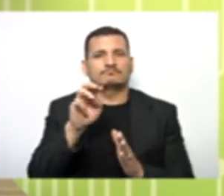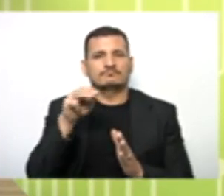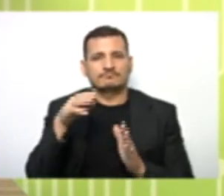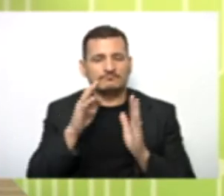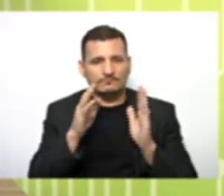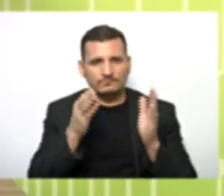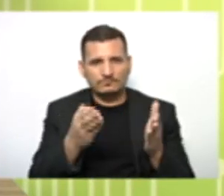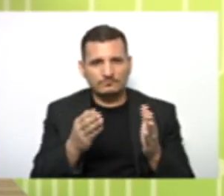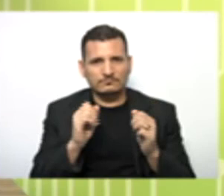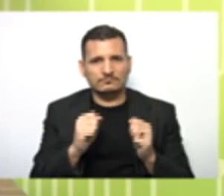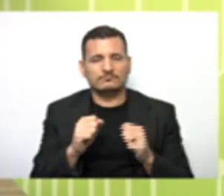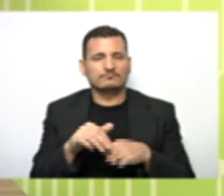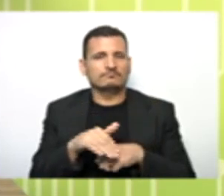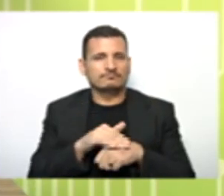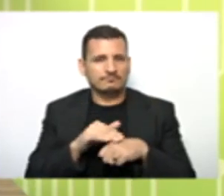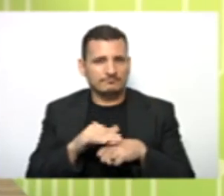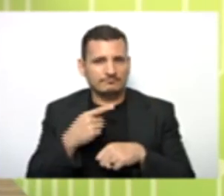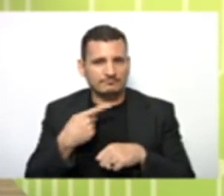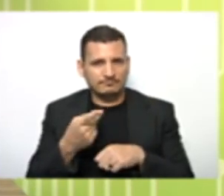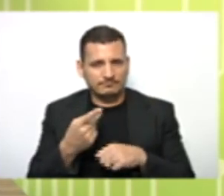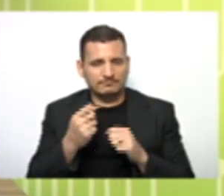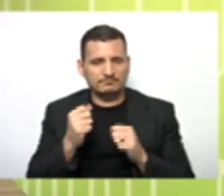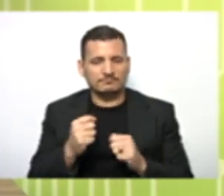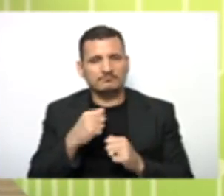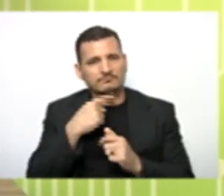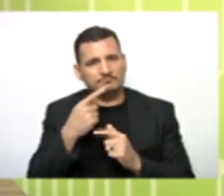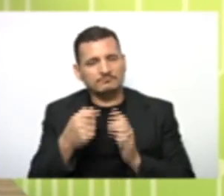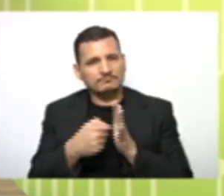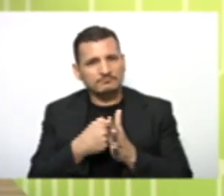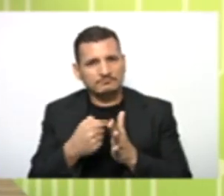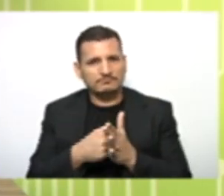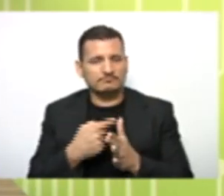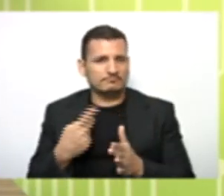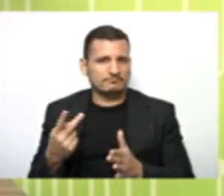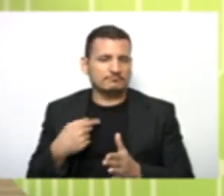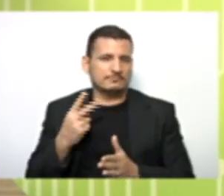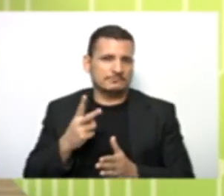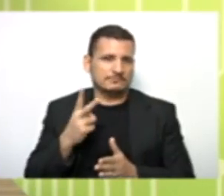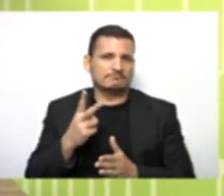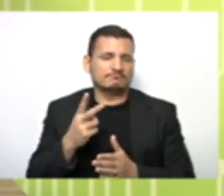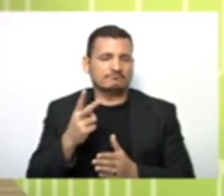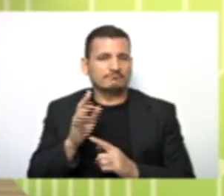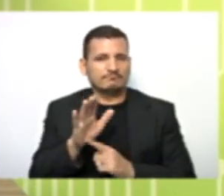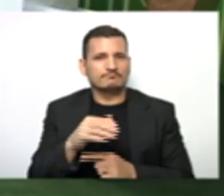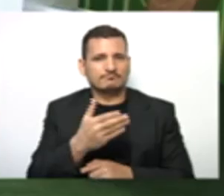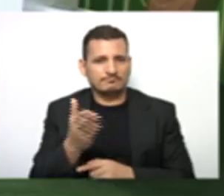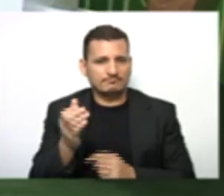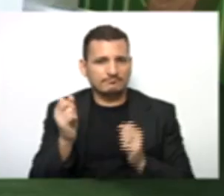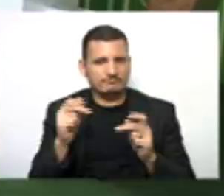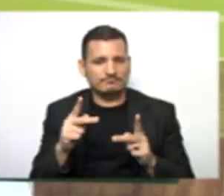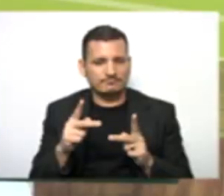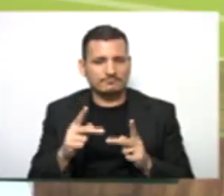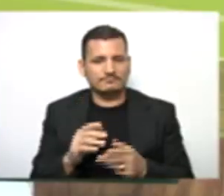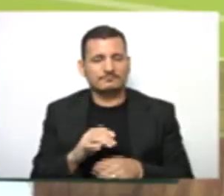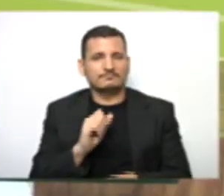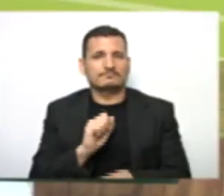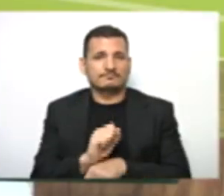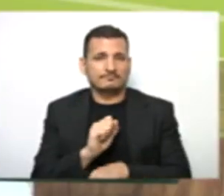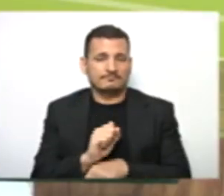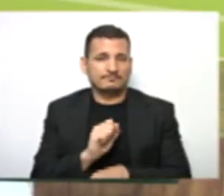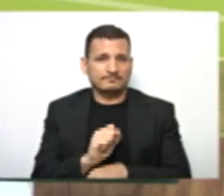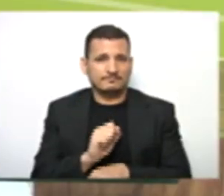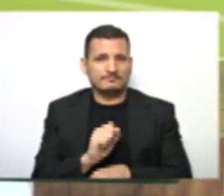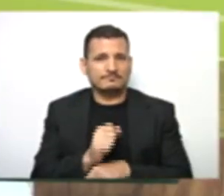conversar conosco, mandem dúvidas, sugestões, estamos aí para sempre atender vocês, ok? Ok, aguardamos vocês